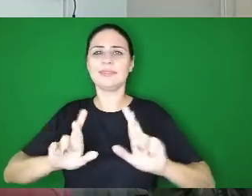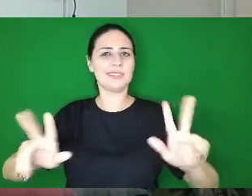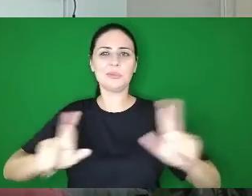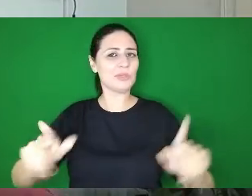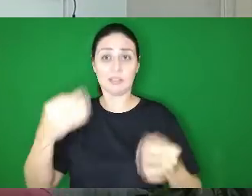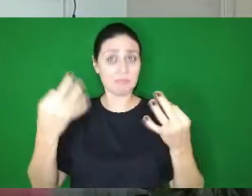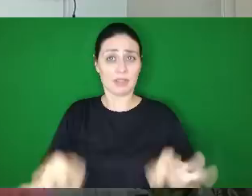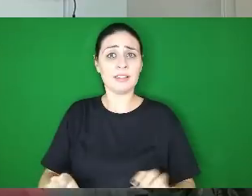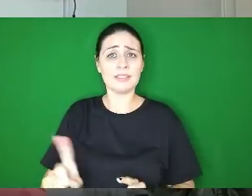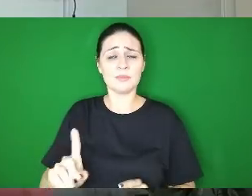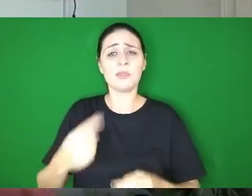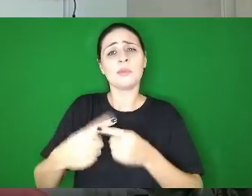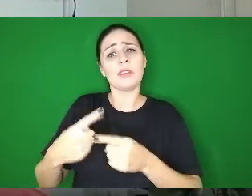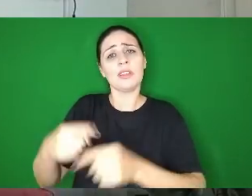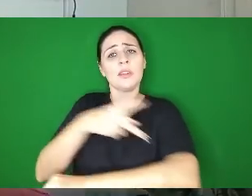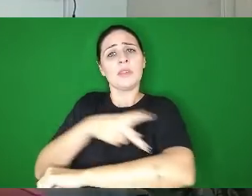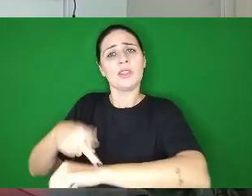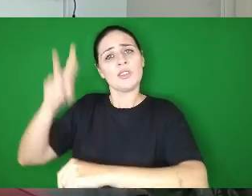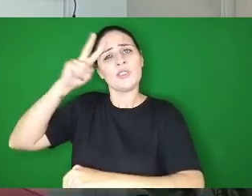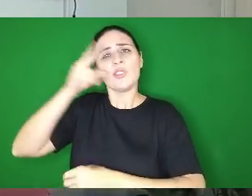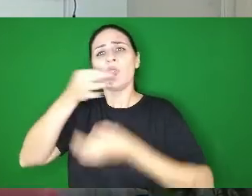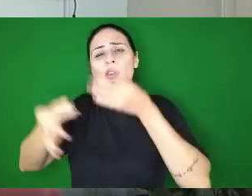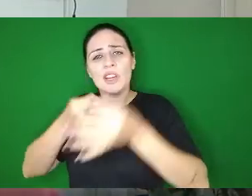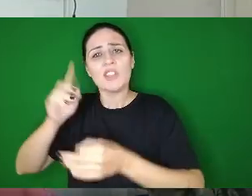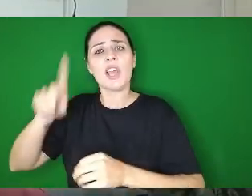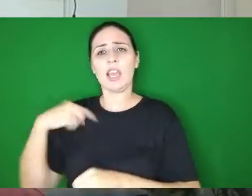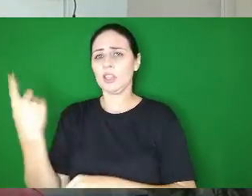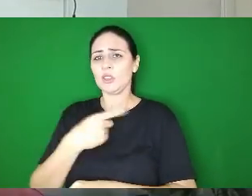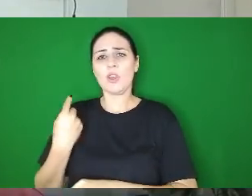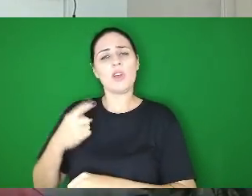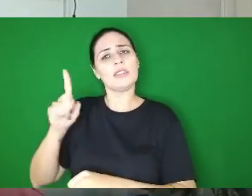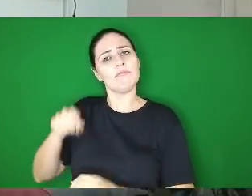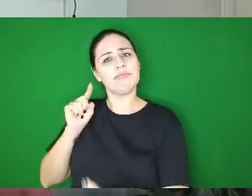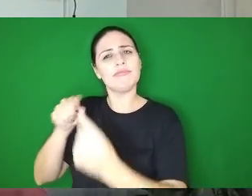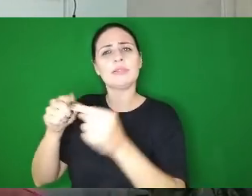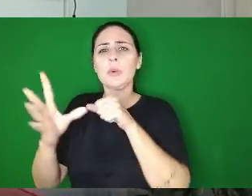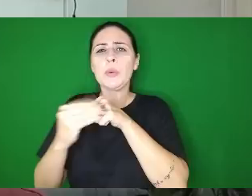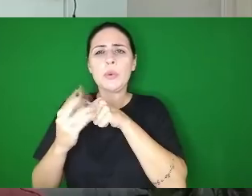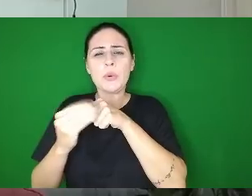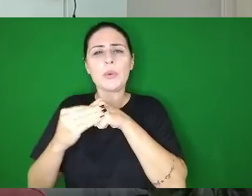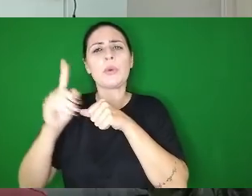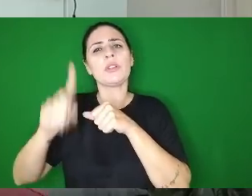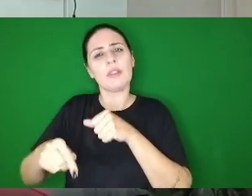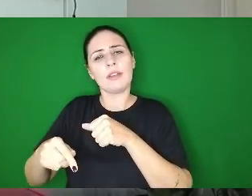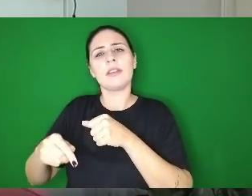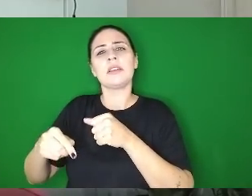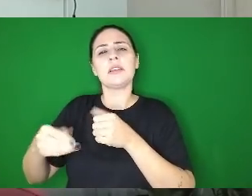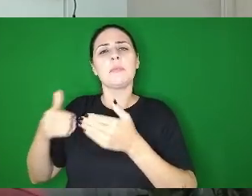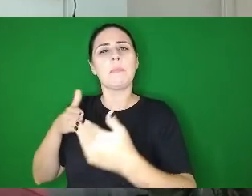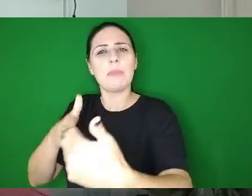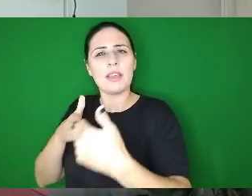pedagogia histórico-crítica seremos nós que vamos, através daqueles objetos de conhecimento, trabalhar através de uma mediação,